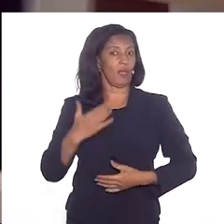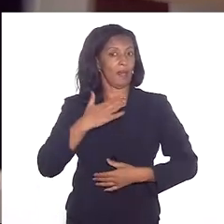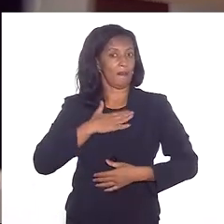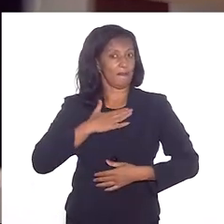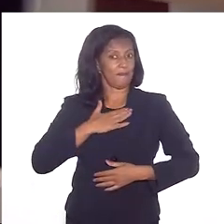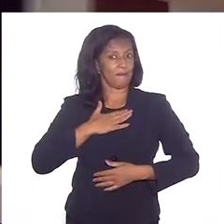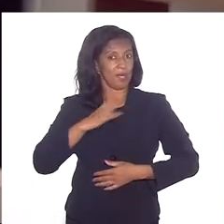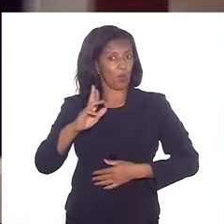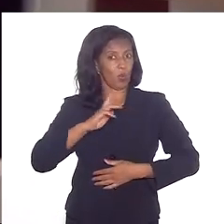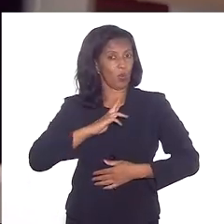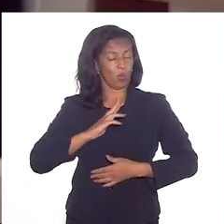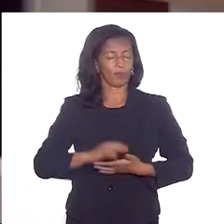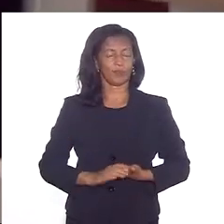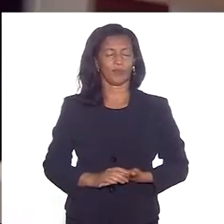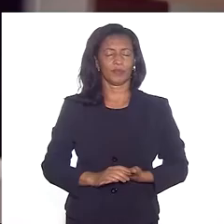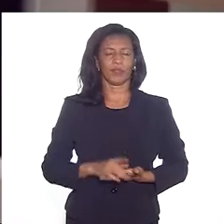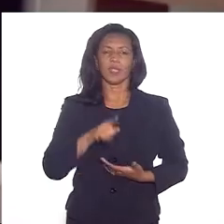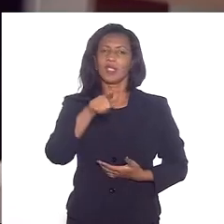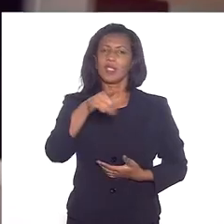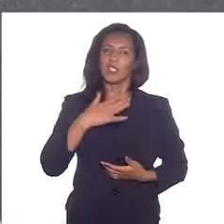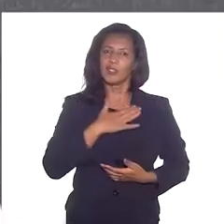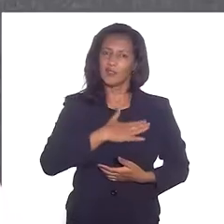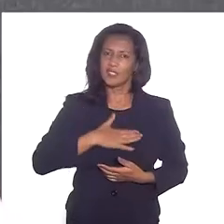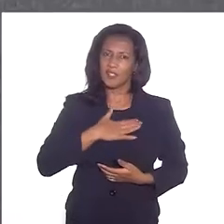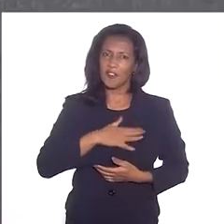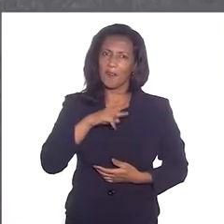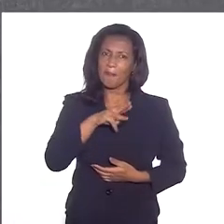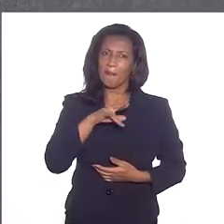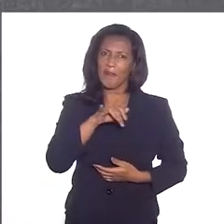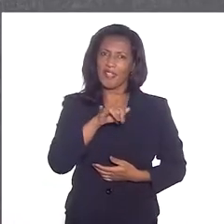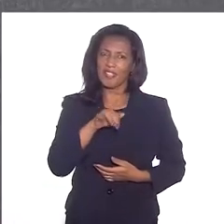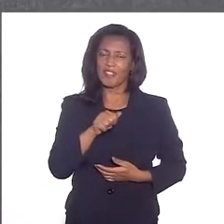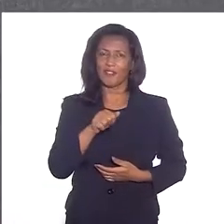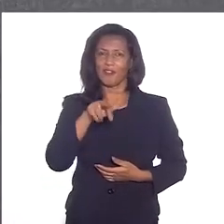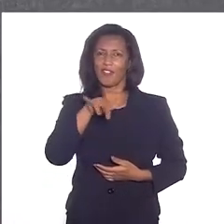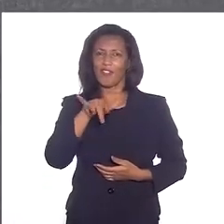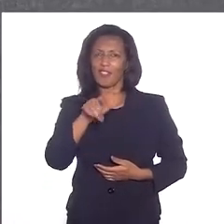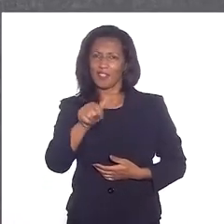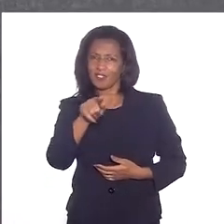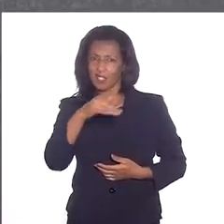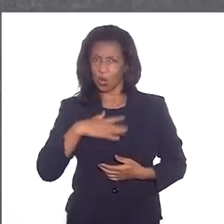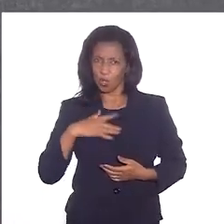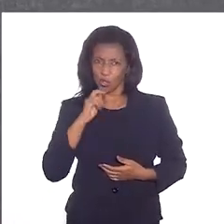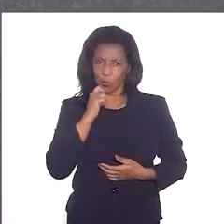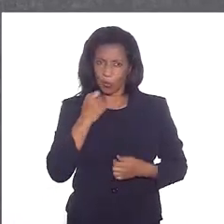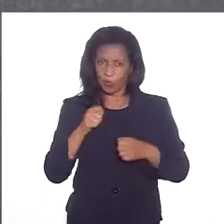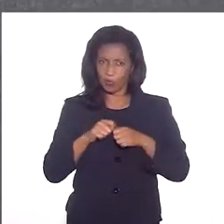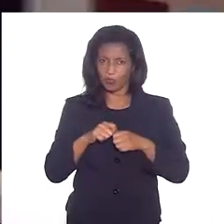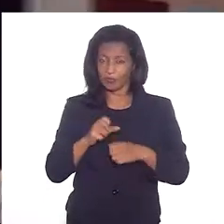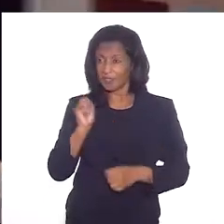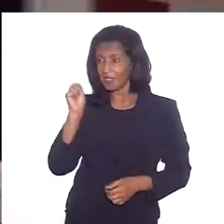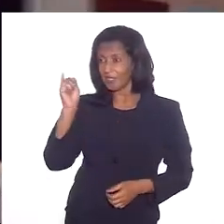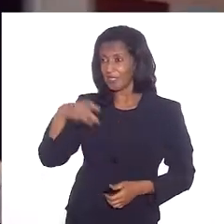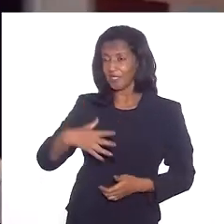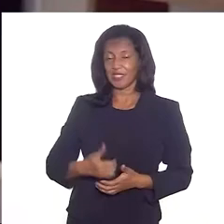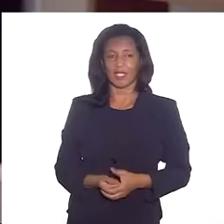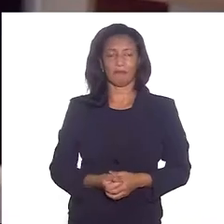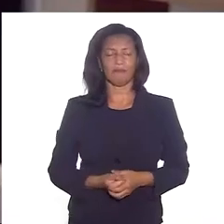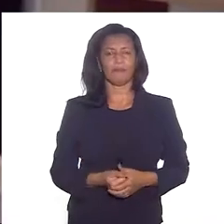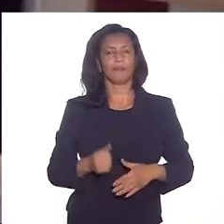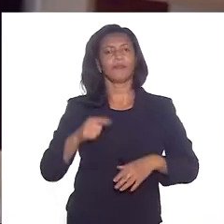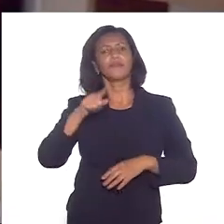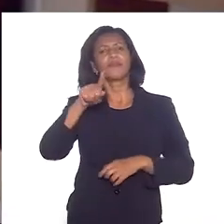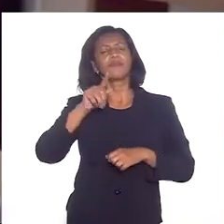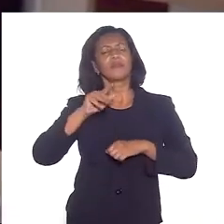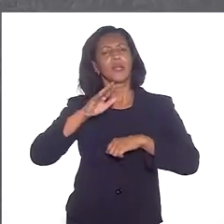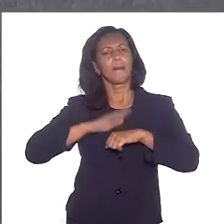certo. É meu backup. E você Então. gosta, Maria Fernanda, do pão que vocês fazem? Sim.